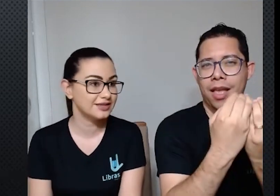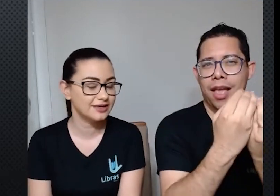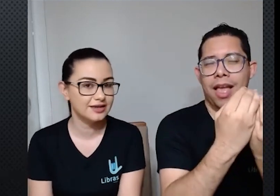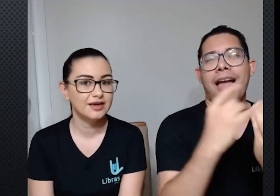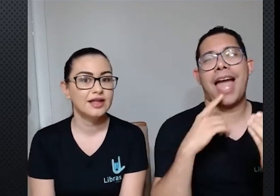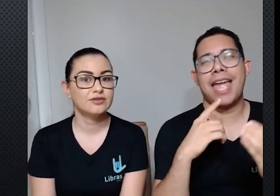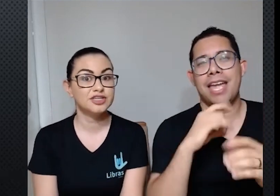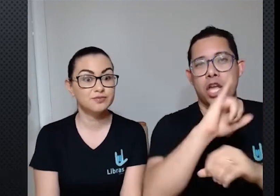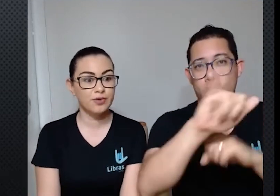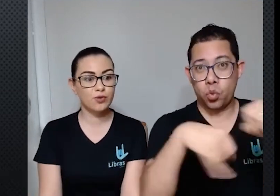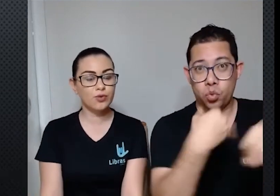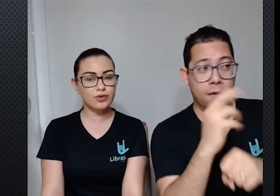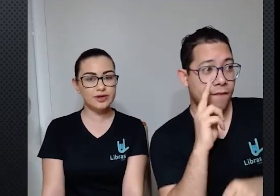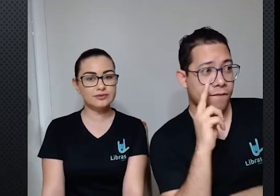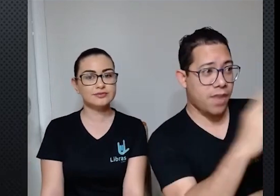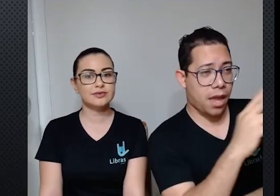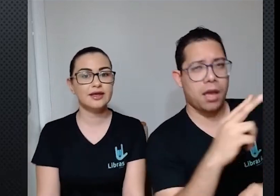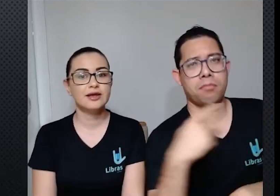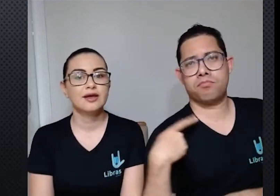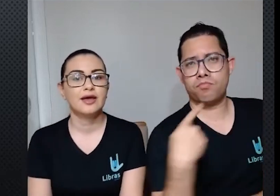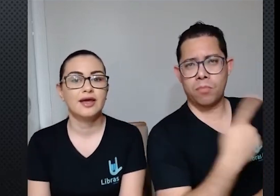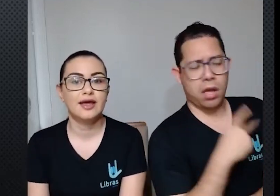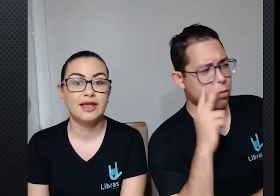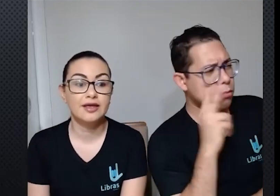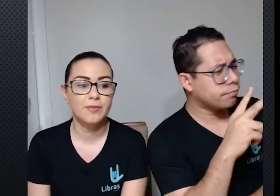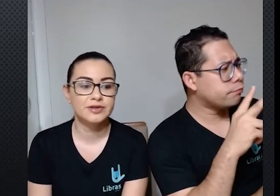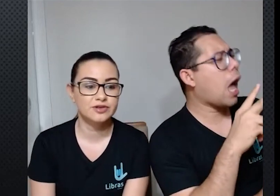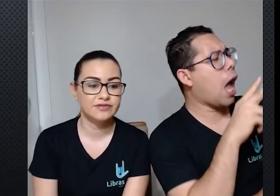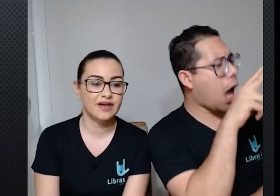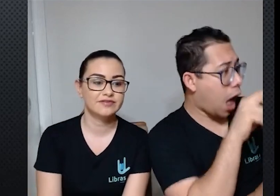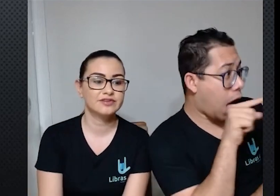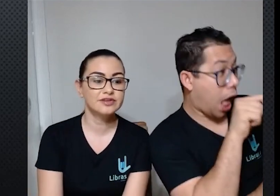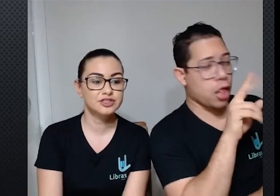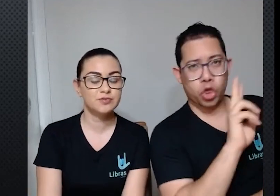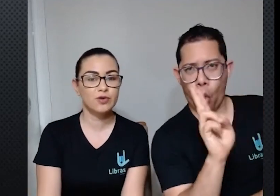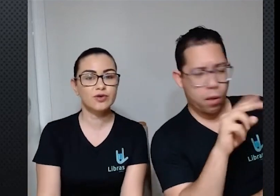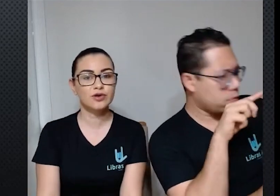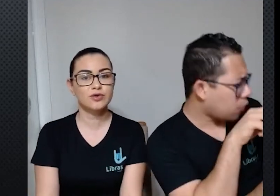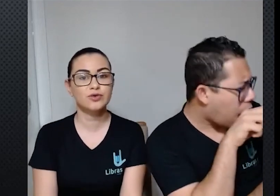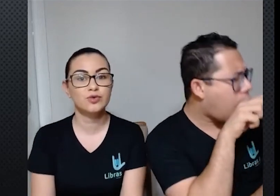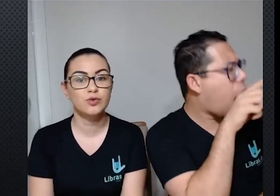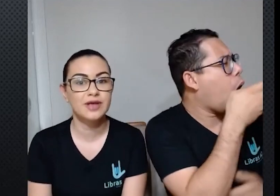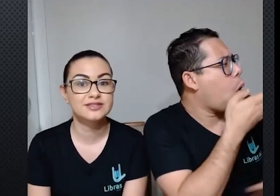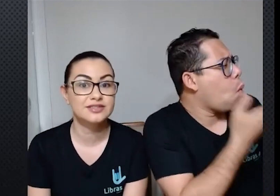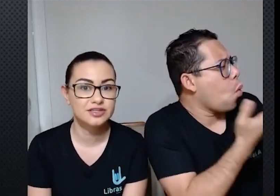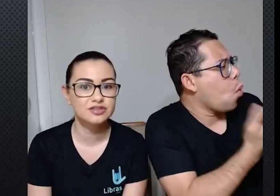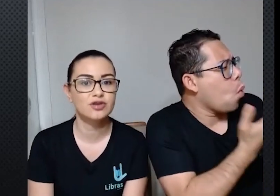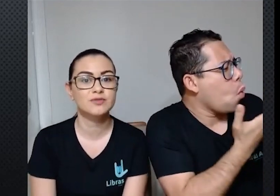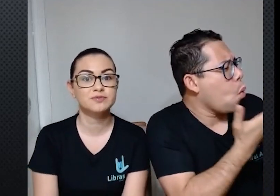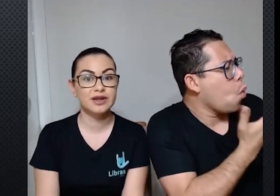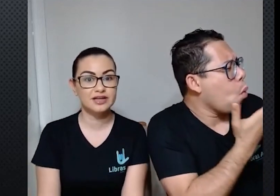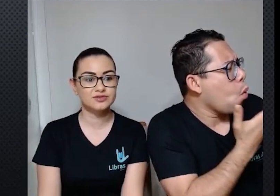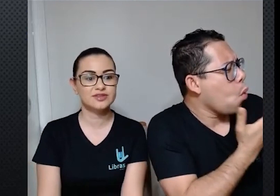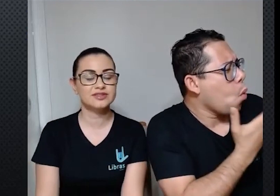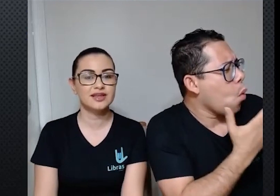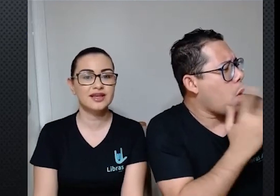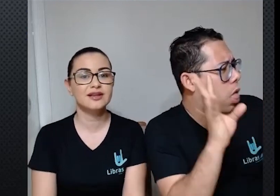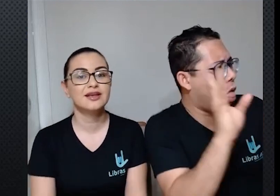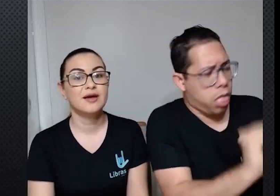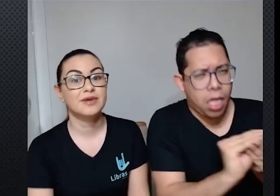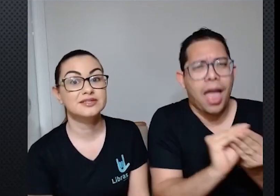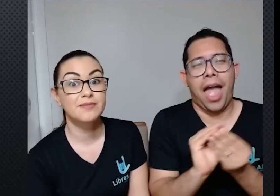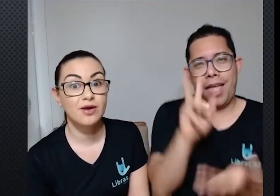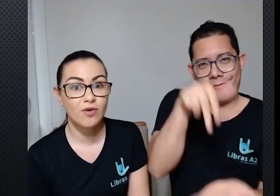faz aqui. Então a gente procura, né? Quem é o pastor que vai vir, a gente procura no YouTube, assiste algumas pregações